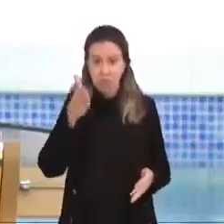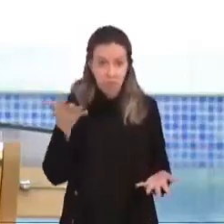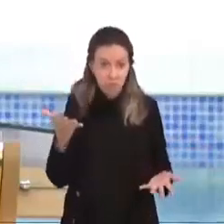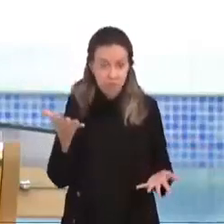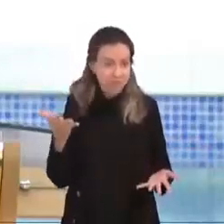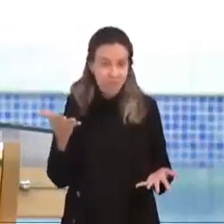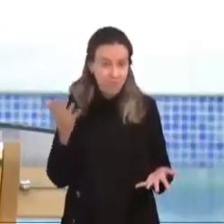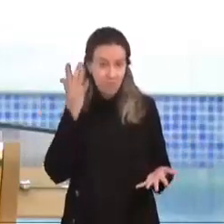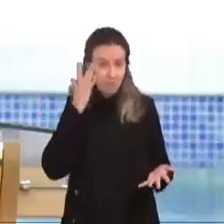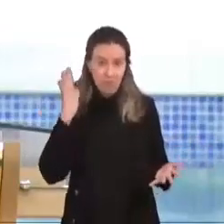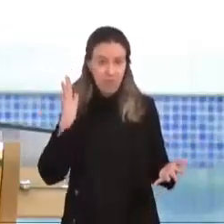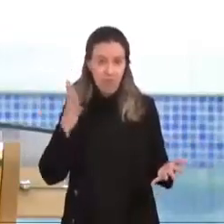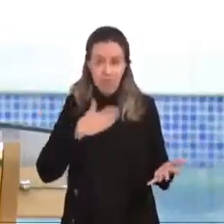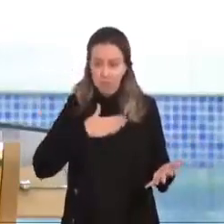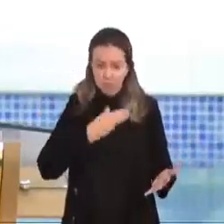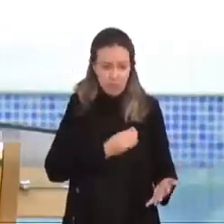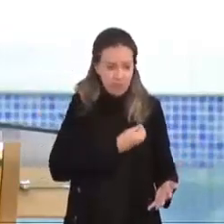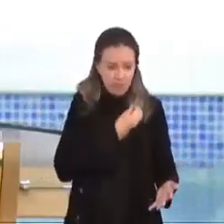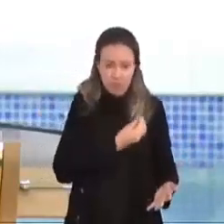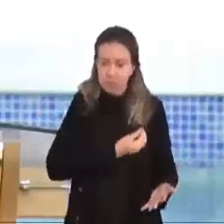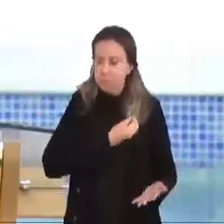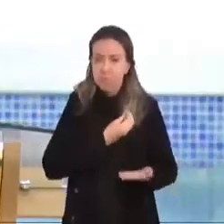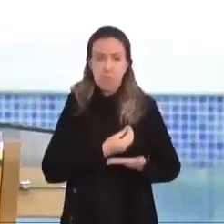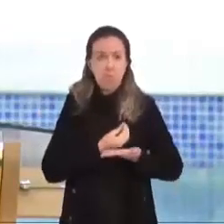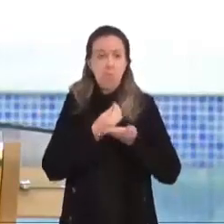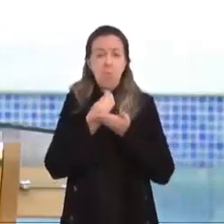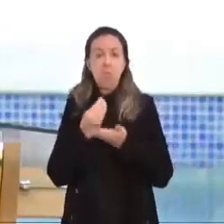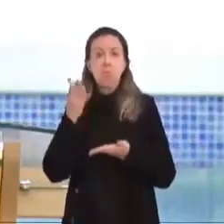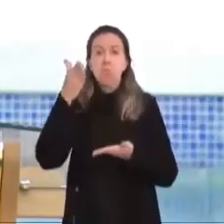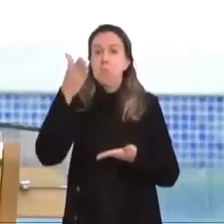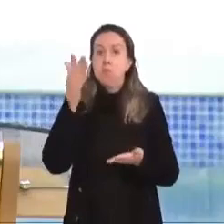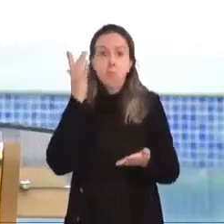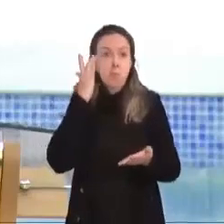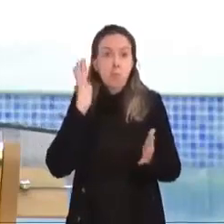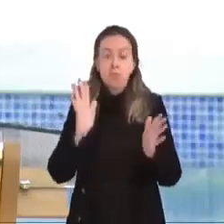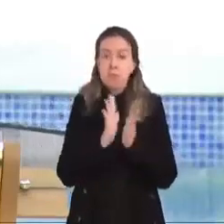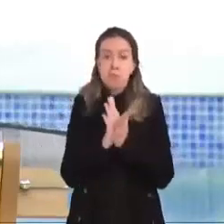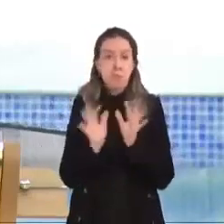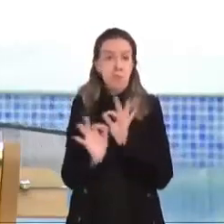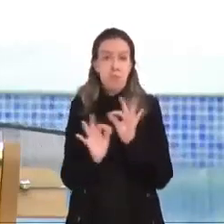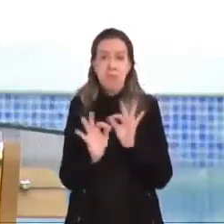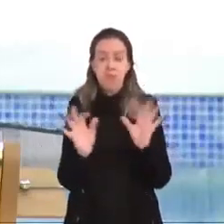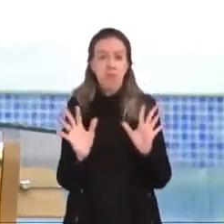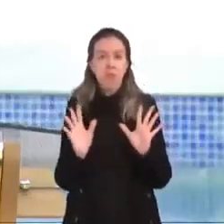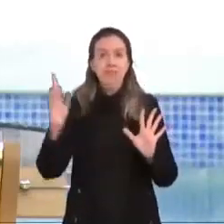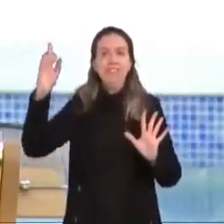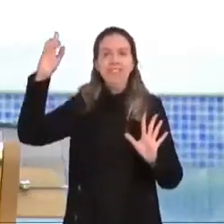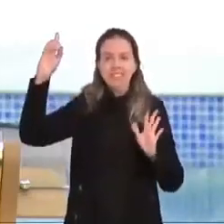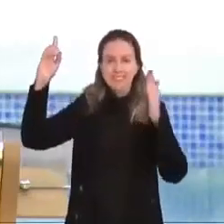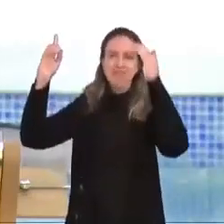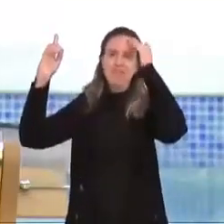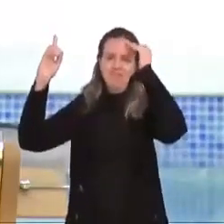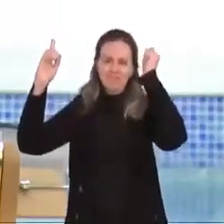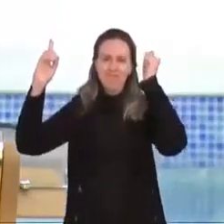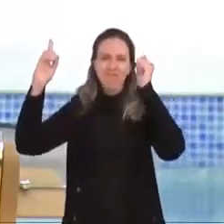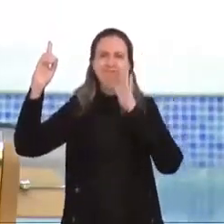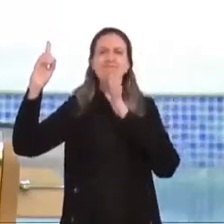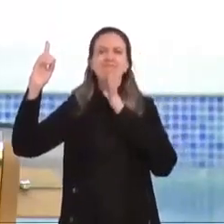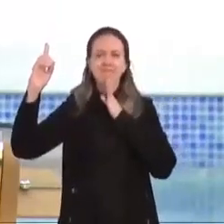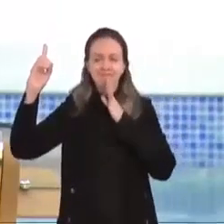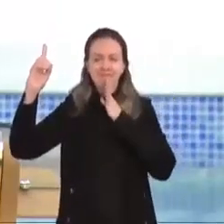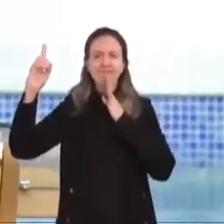qualquer promessa. Afinal de contas, é Deus quem está falando. A grande questão é: qual é